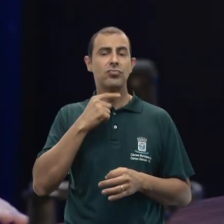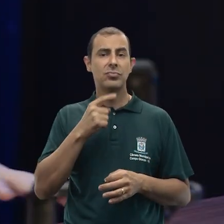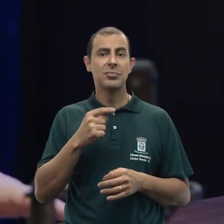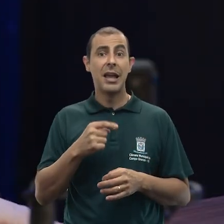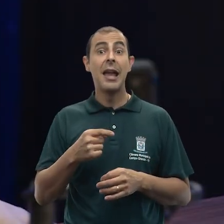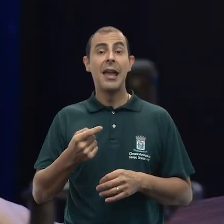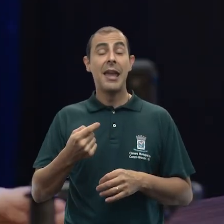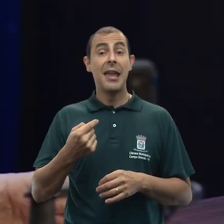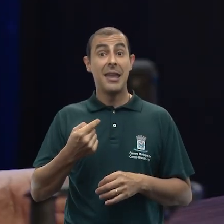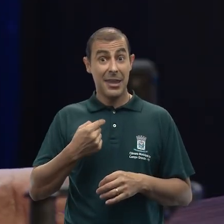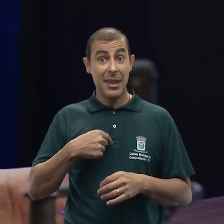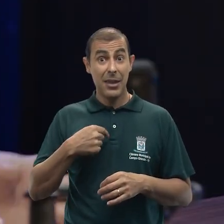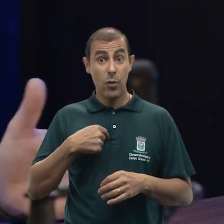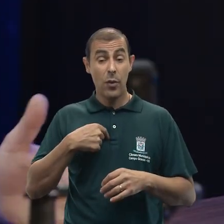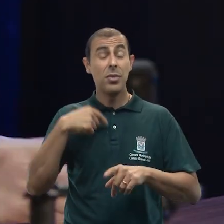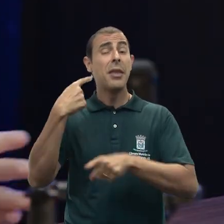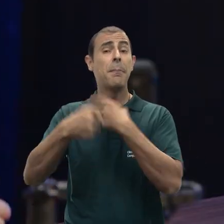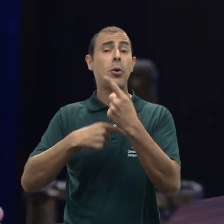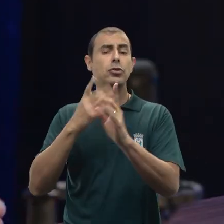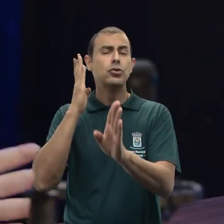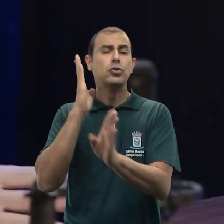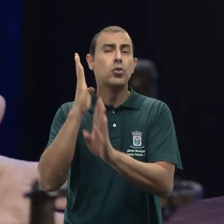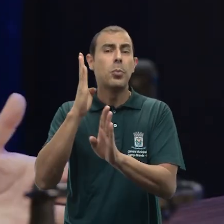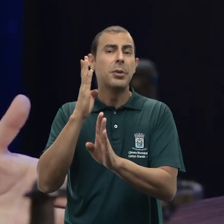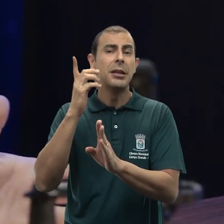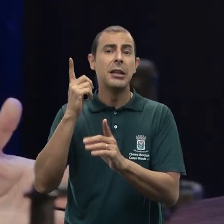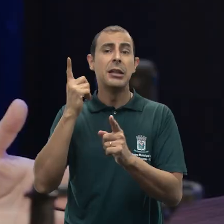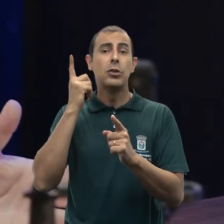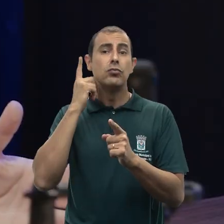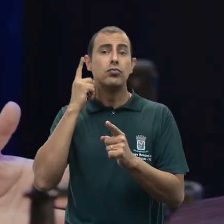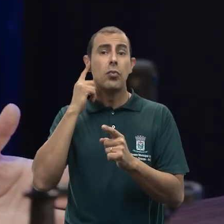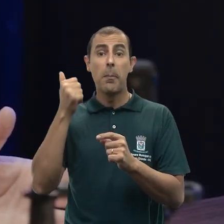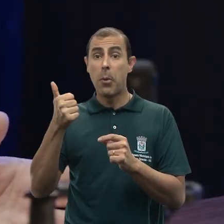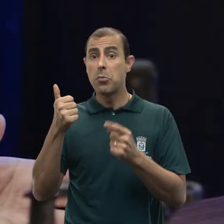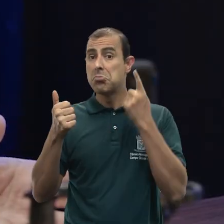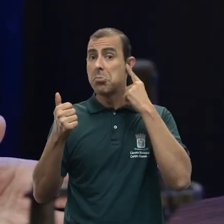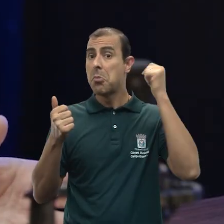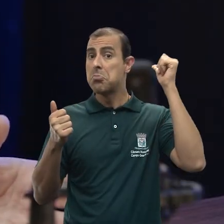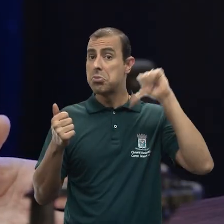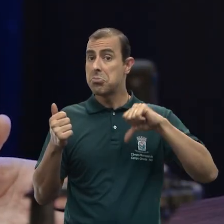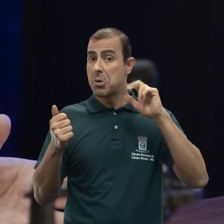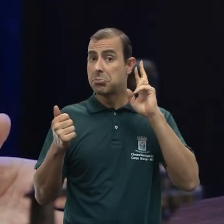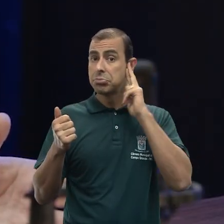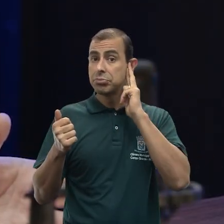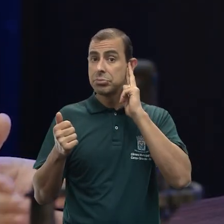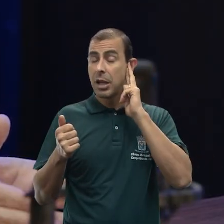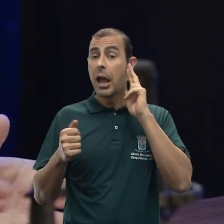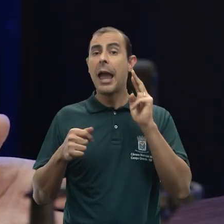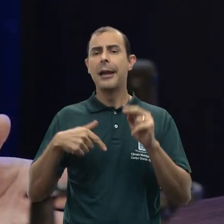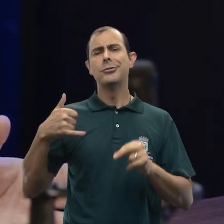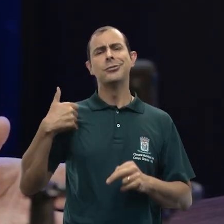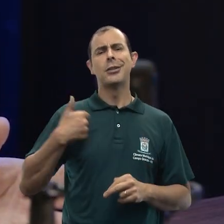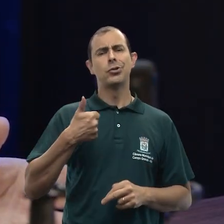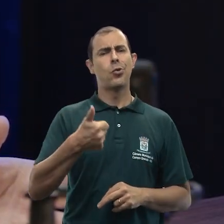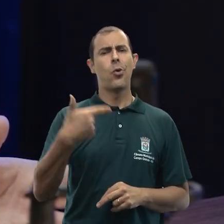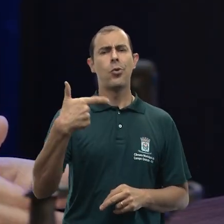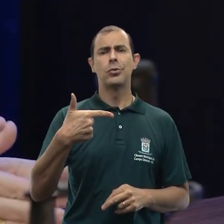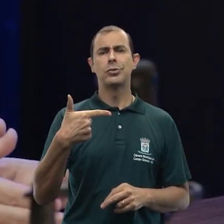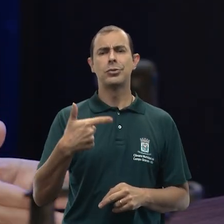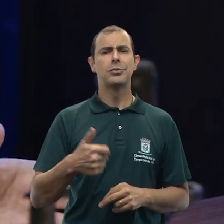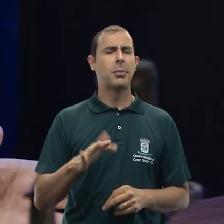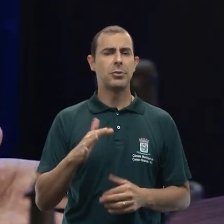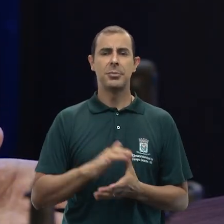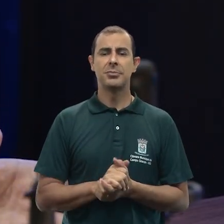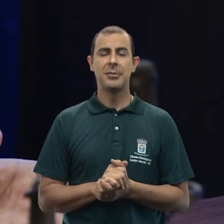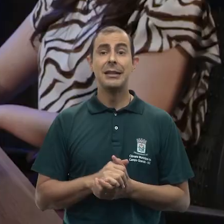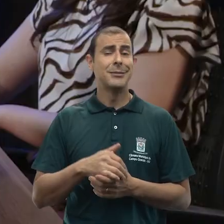Quando eu tive essa ciência de que eu tinha uma deficiência, eu já tinha 11, 12 anos de idade. Então, eu fui uma criança que teve muito problema de